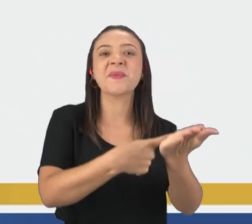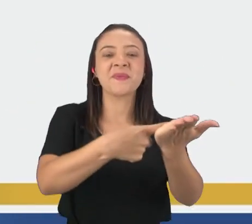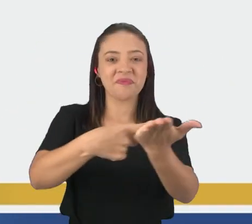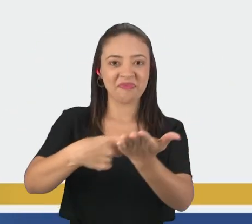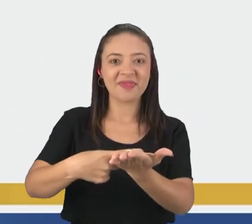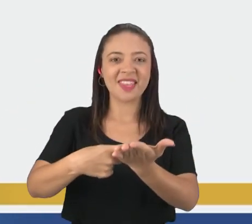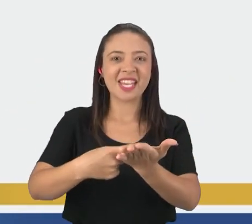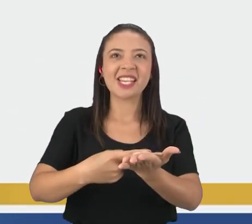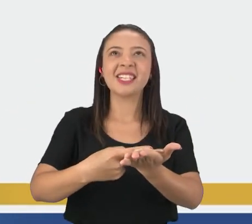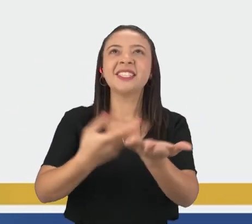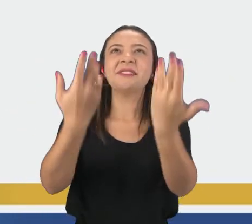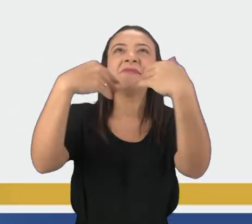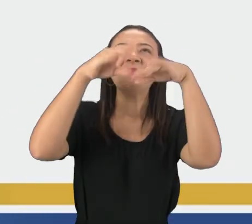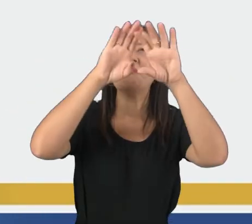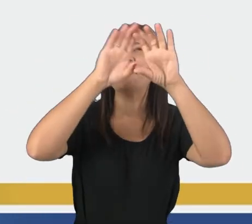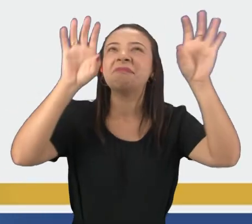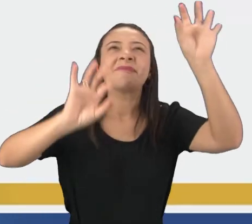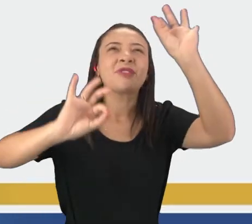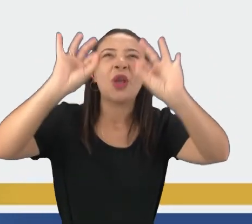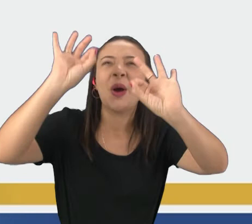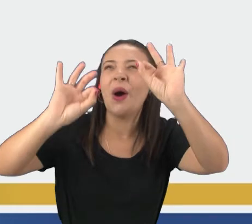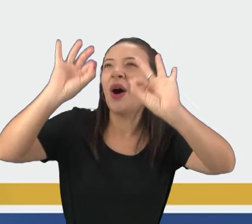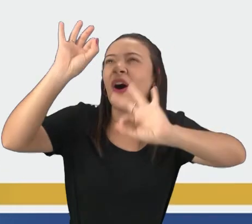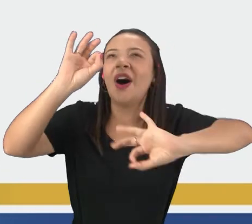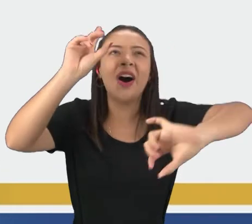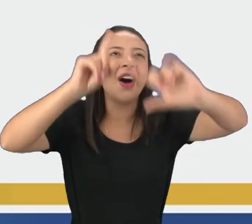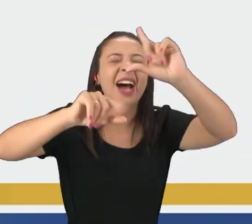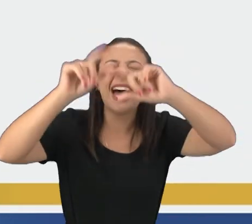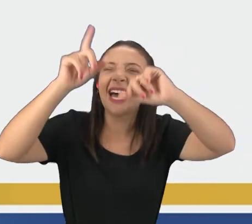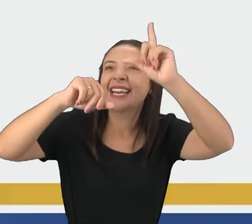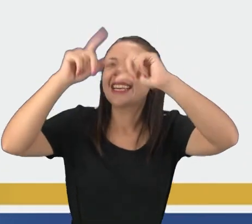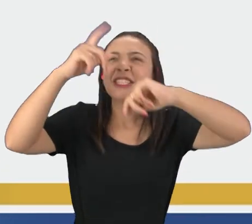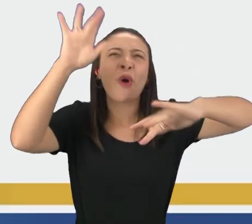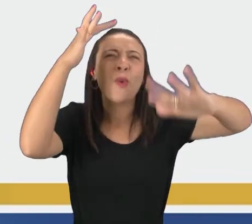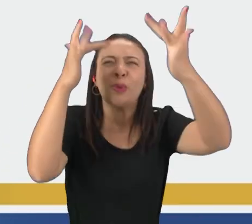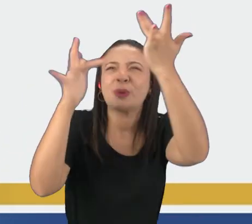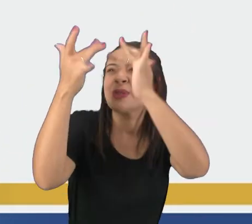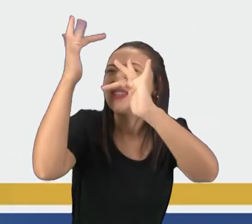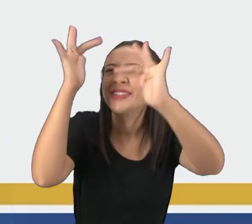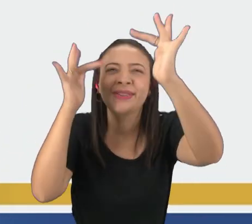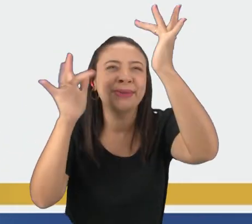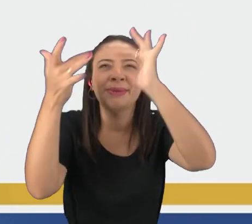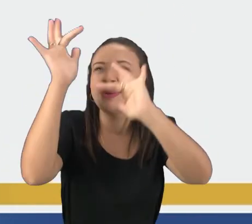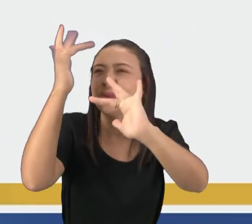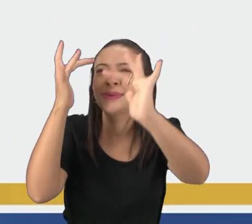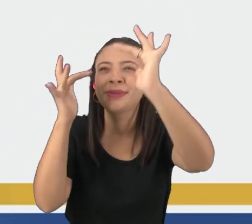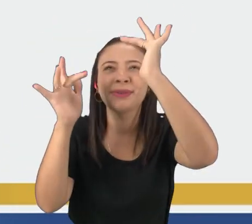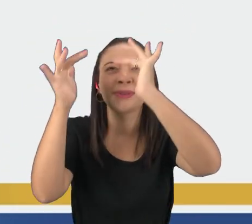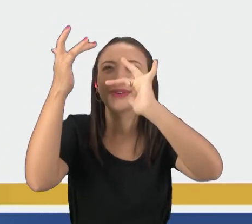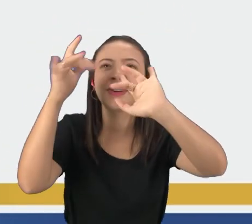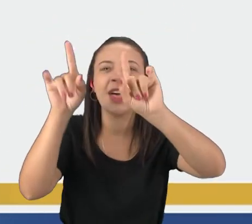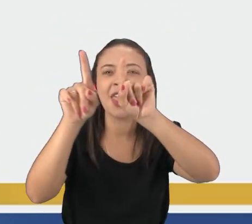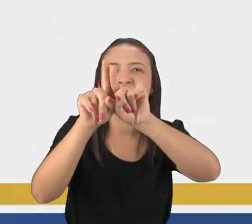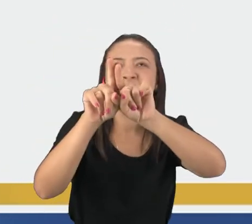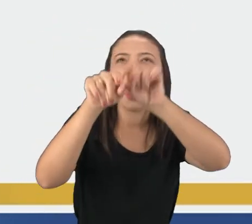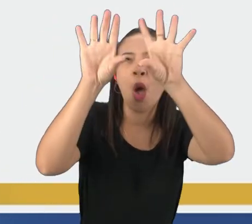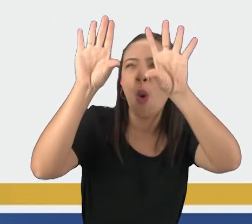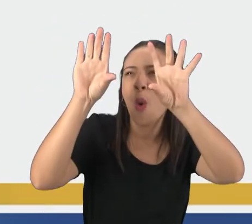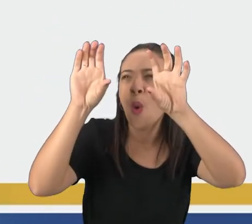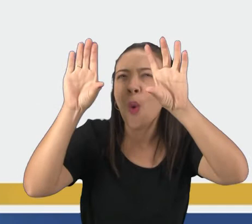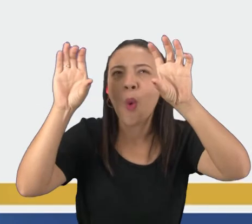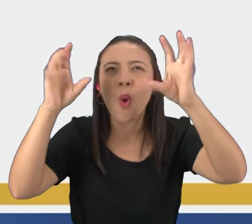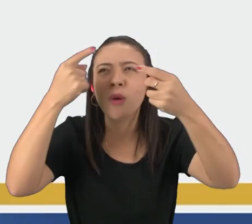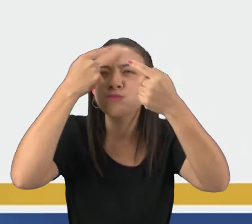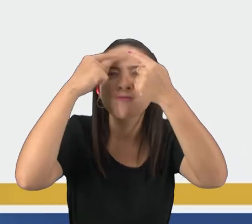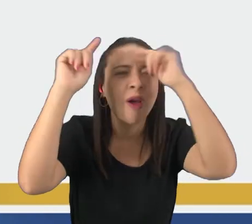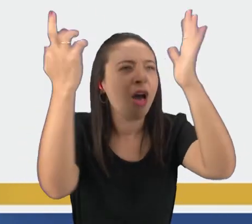e o céu se enfeitou. As estrelas brilharam ainda mais e as nuvens